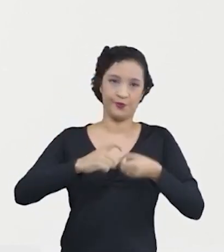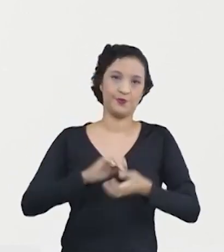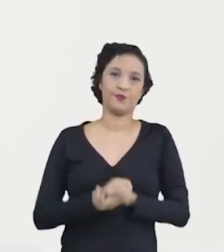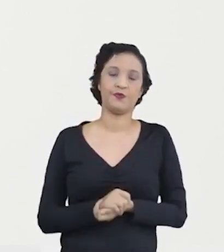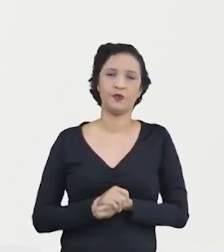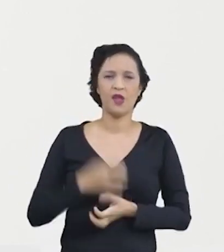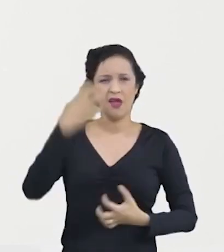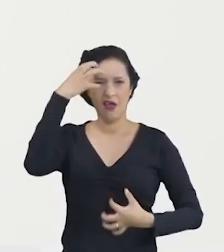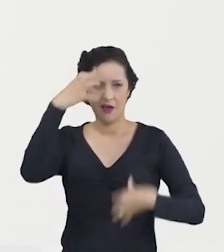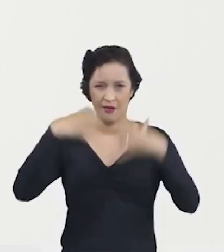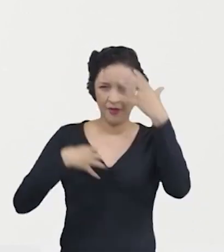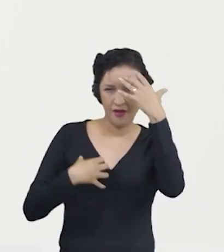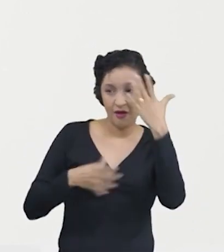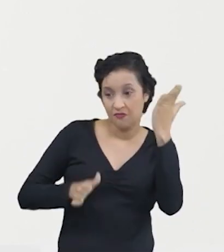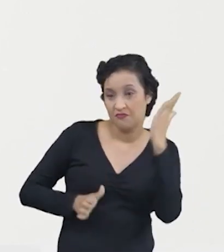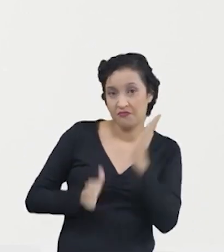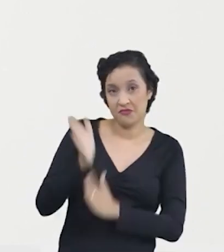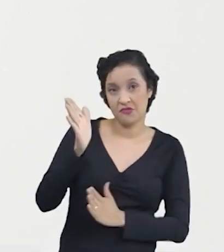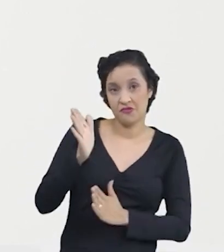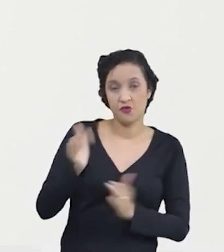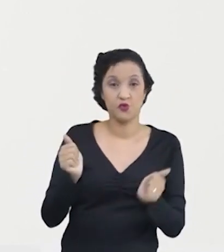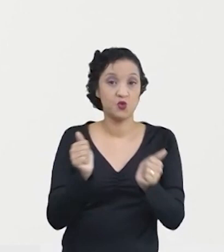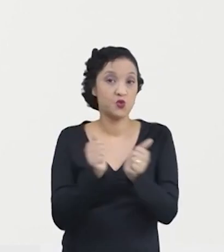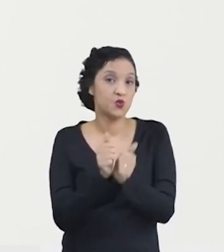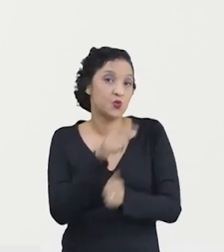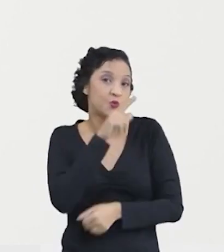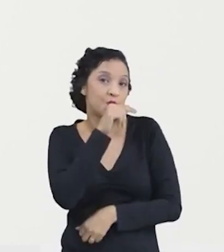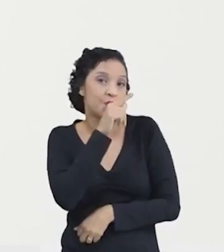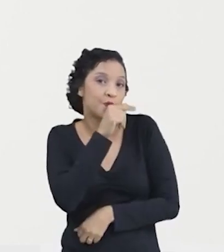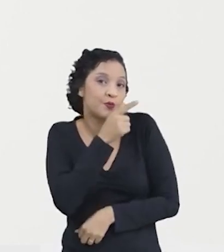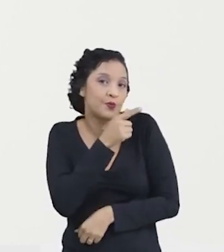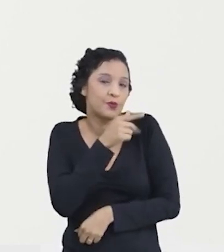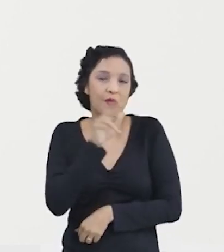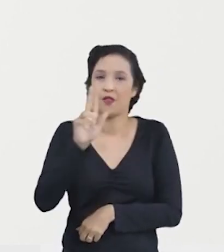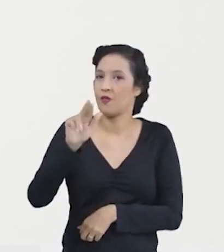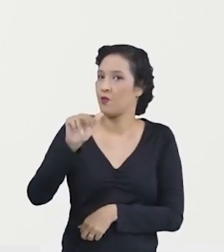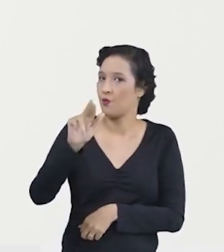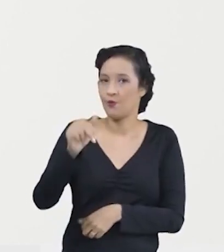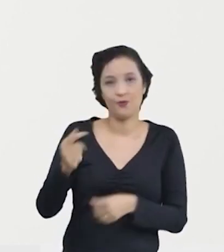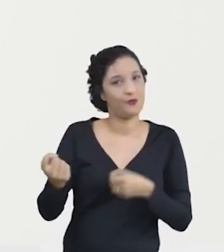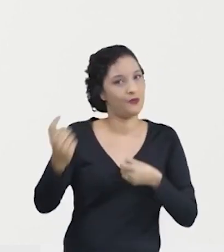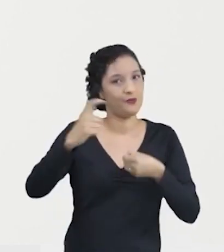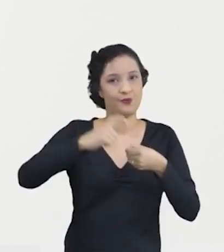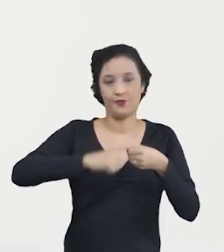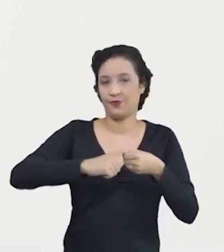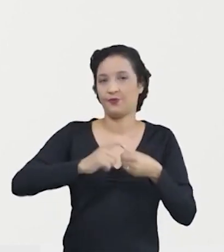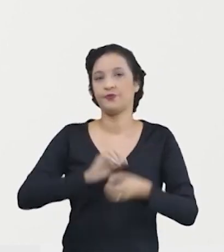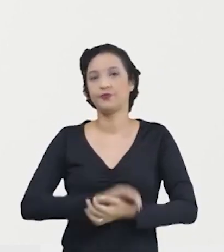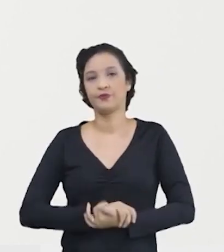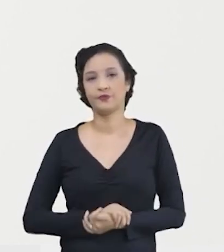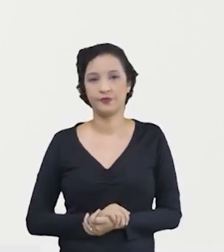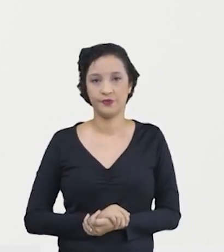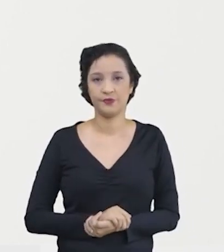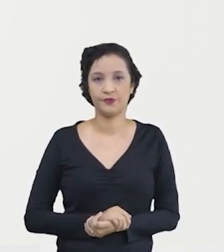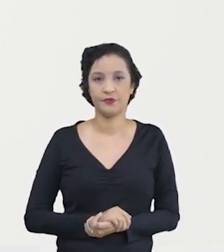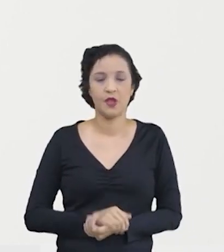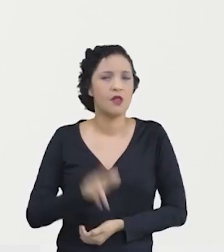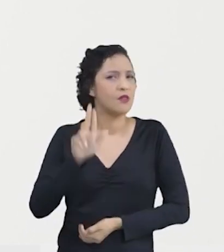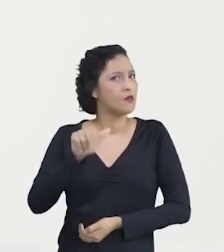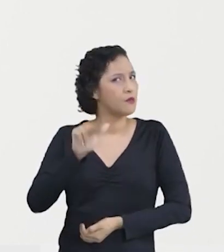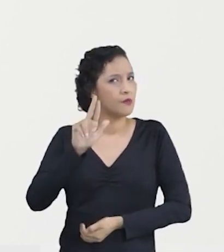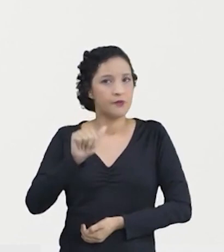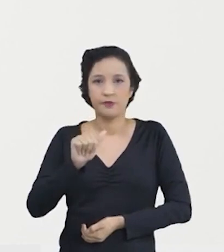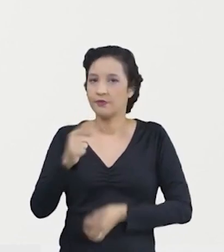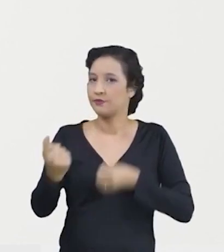a macacada, junto com a passarada, para nunca mais voltar. Para